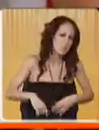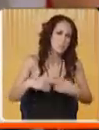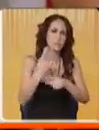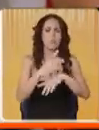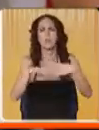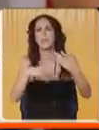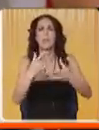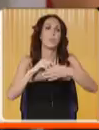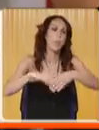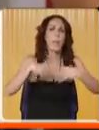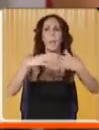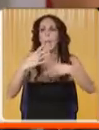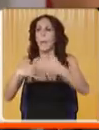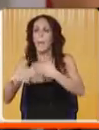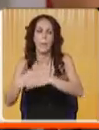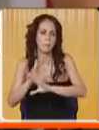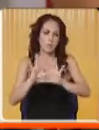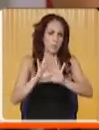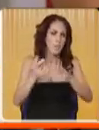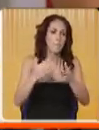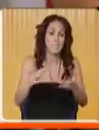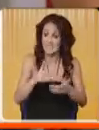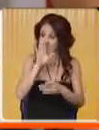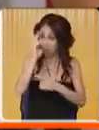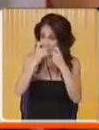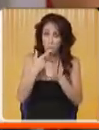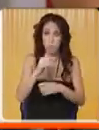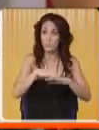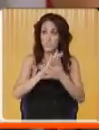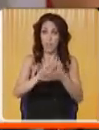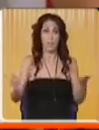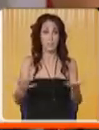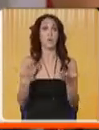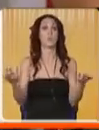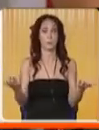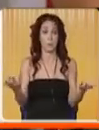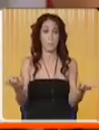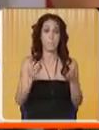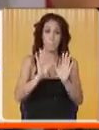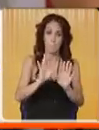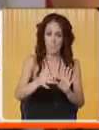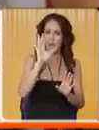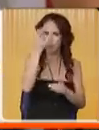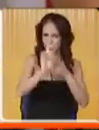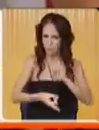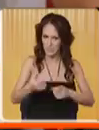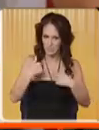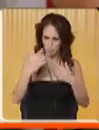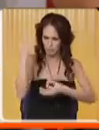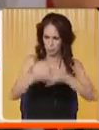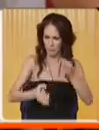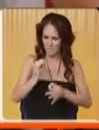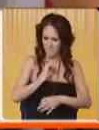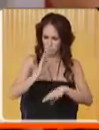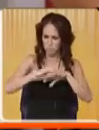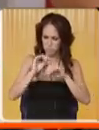era uma interferência do poder judicial no poder político, não é? Pronto. Mas se formos pensar assim, não se pode fazer nada, como é óbvio. Mas, portanto, o que acontece é que os nossos tribunais,